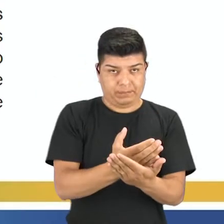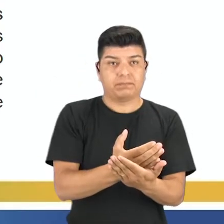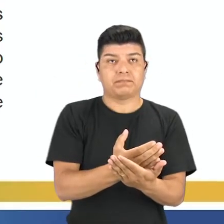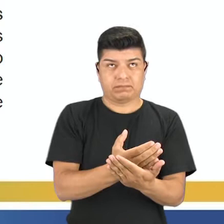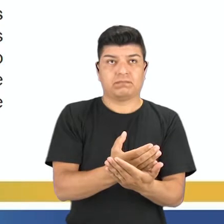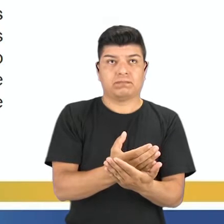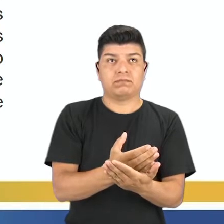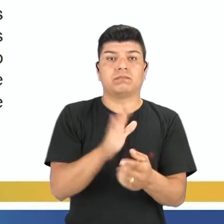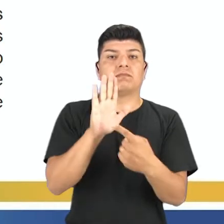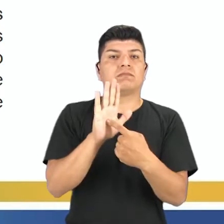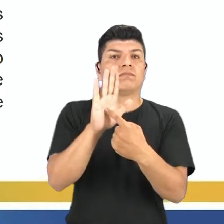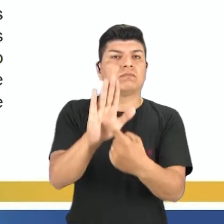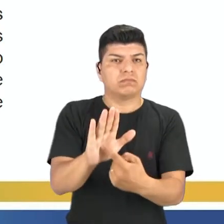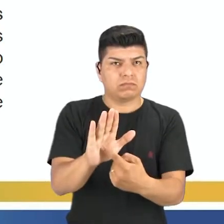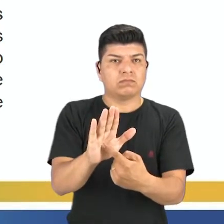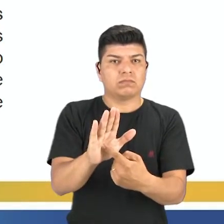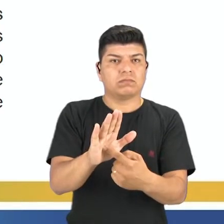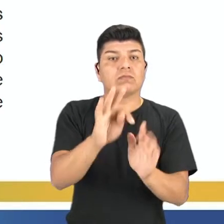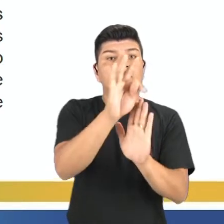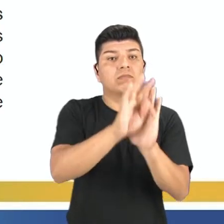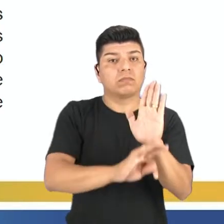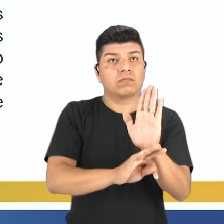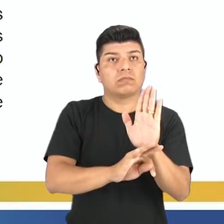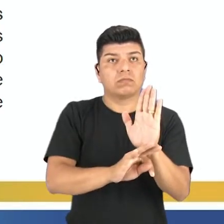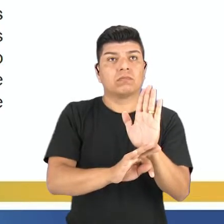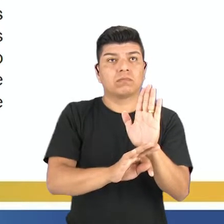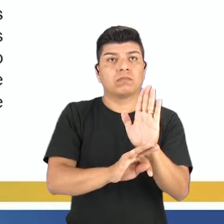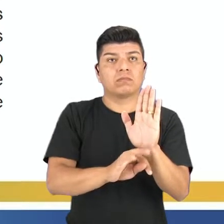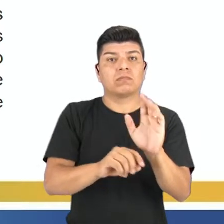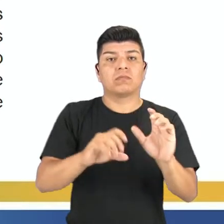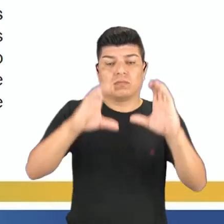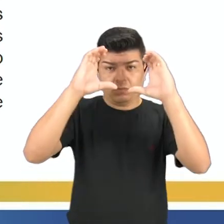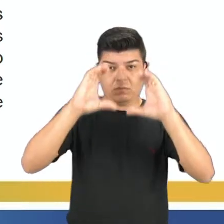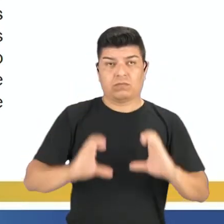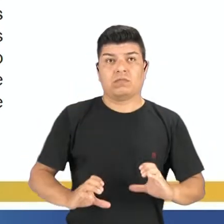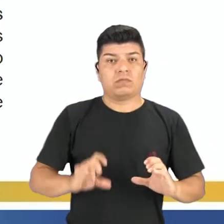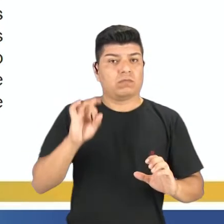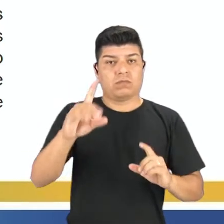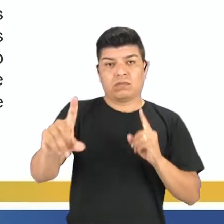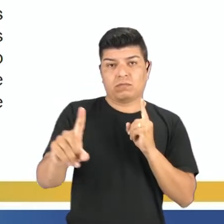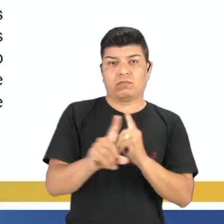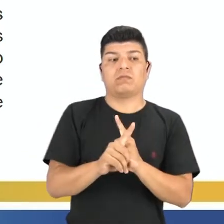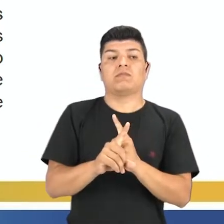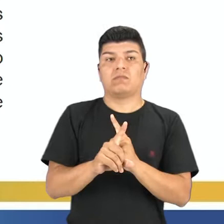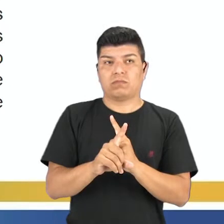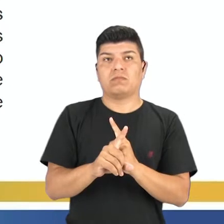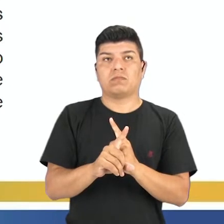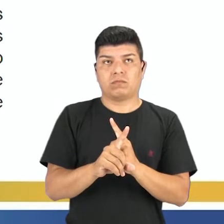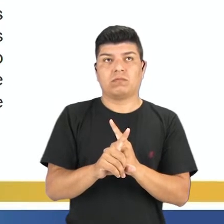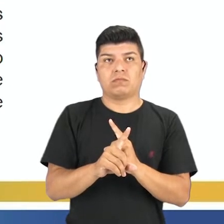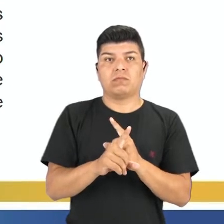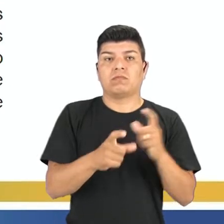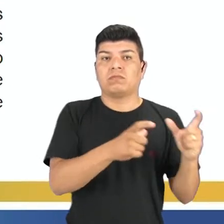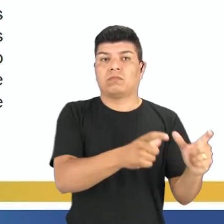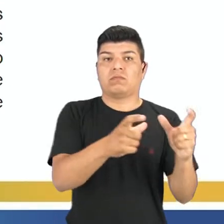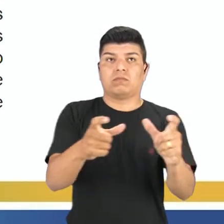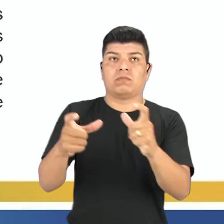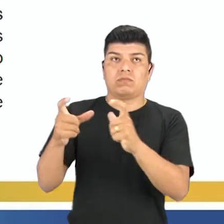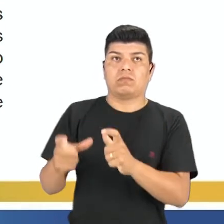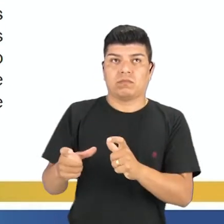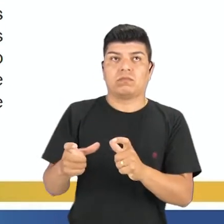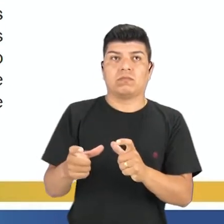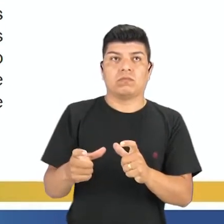vai marcar aí nesse texto? Olha lá, exercer cidadania que só encontra cenário propício em sistema